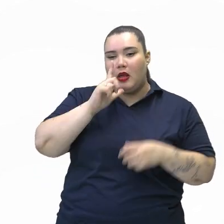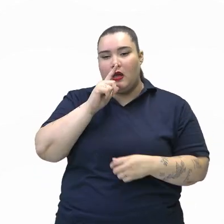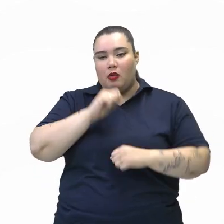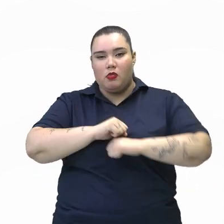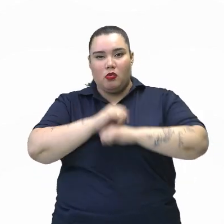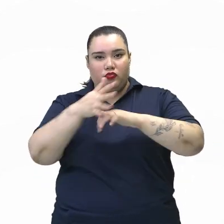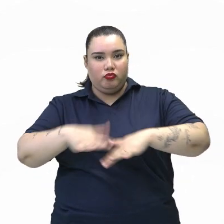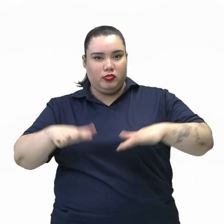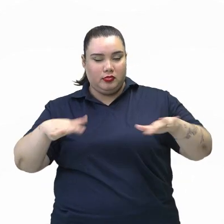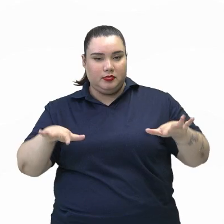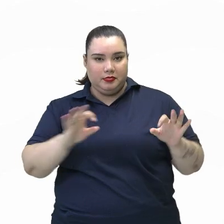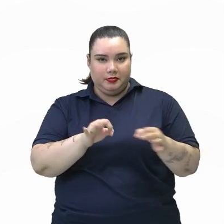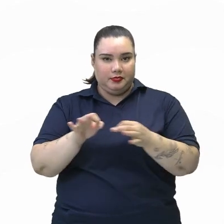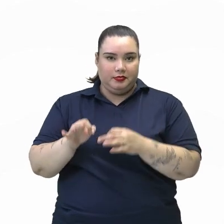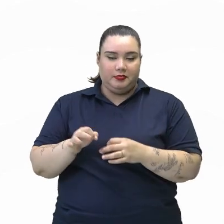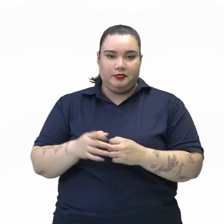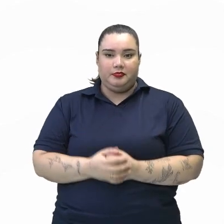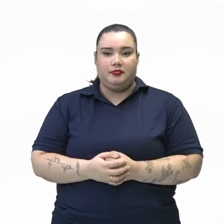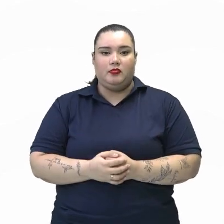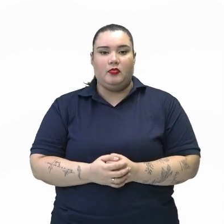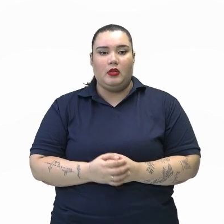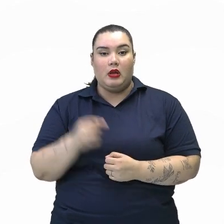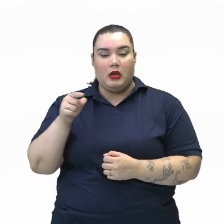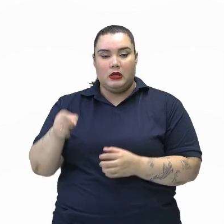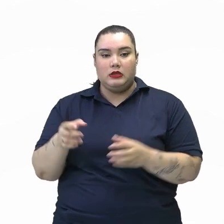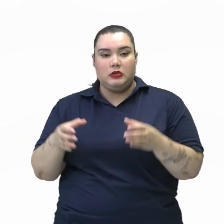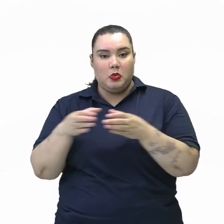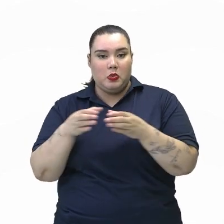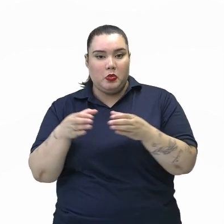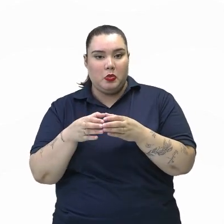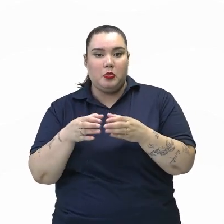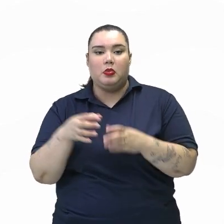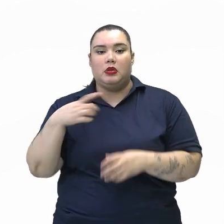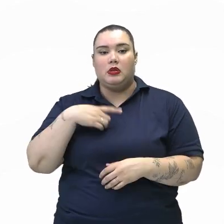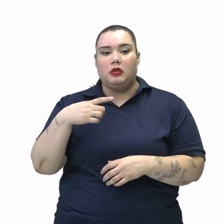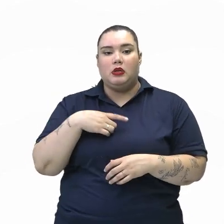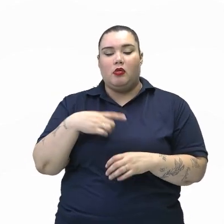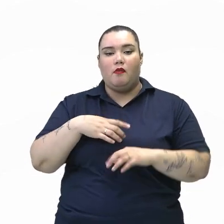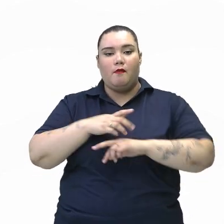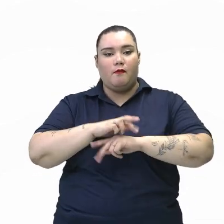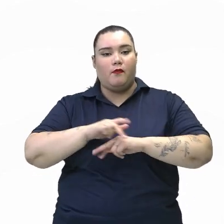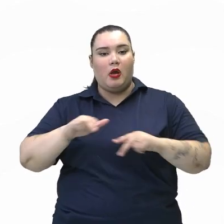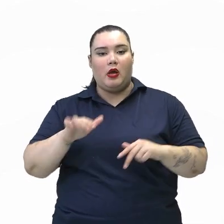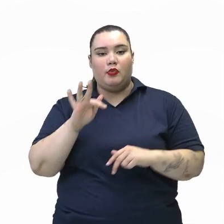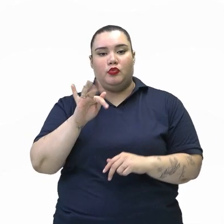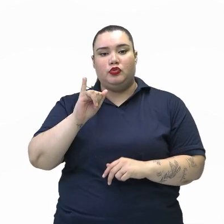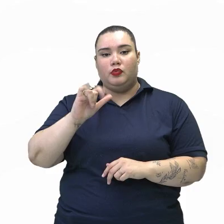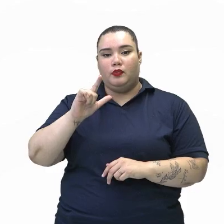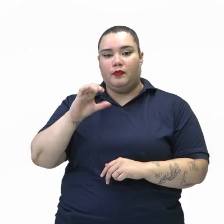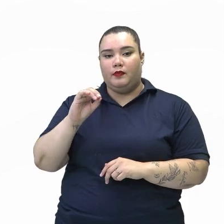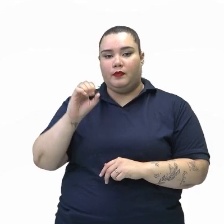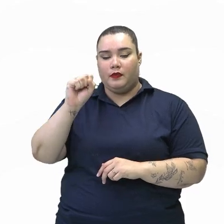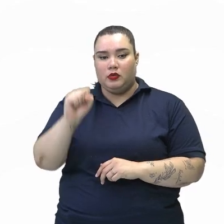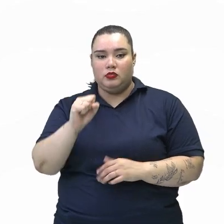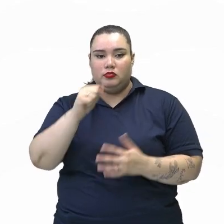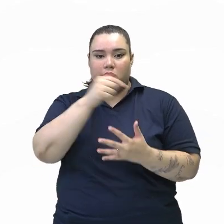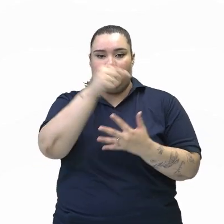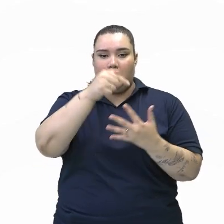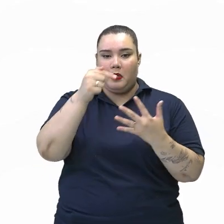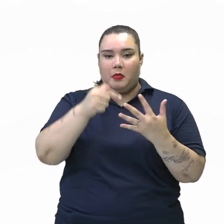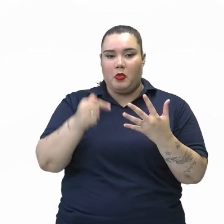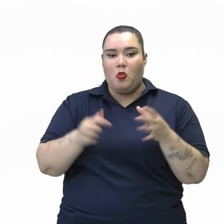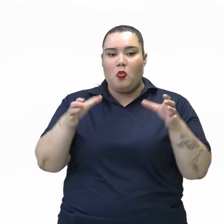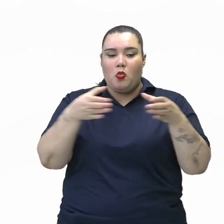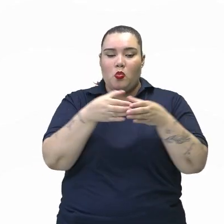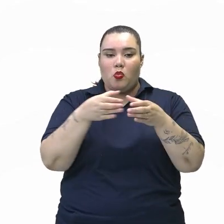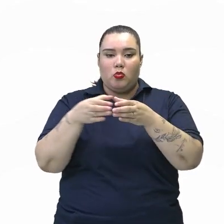exemplo. O reino animal, ele é dividido em diversos filos, em diversos grupos menores,